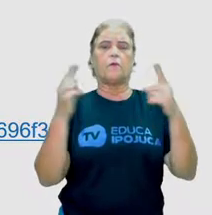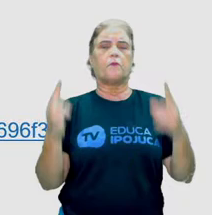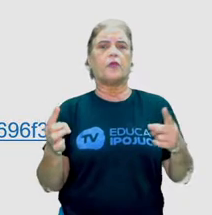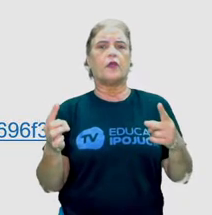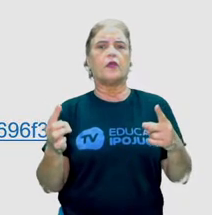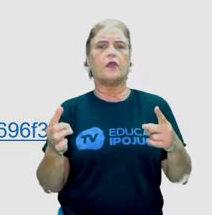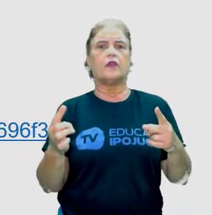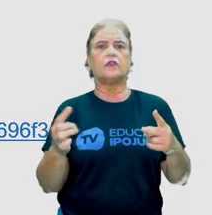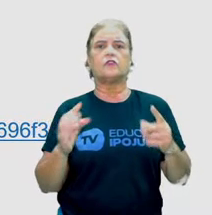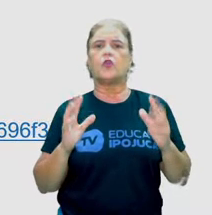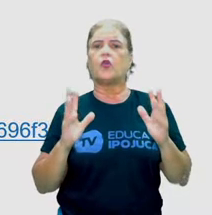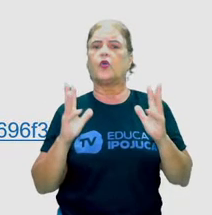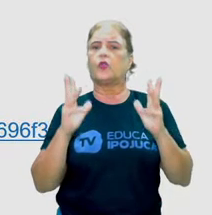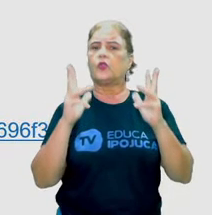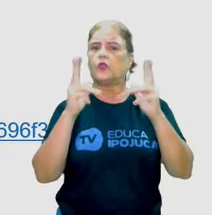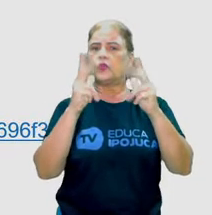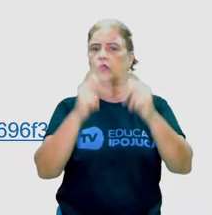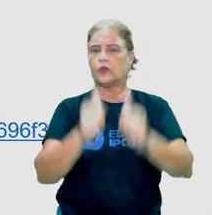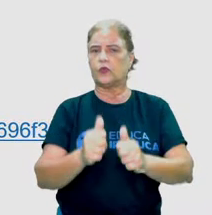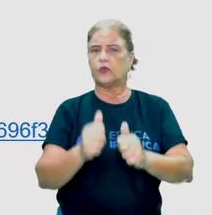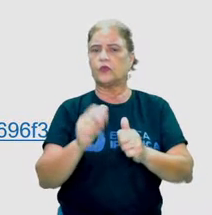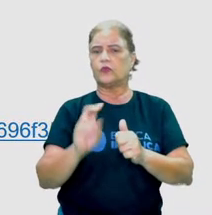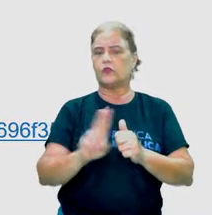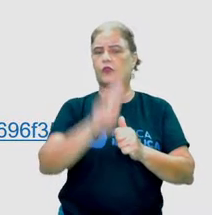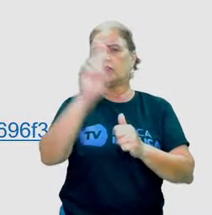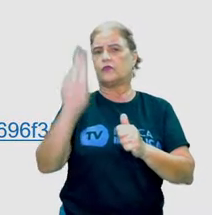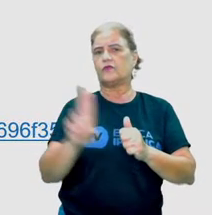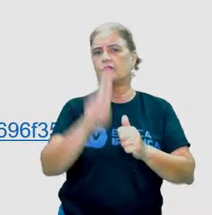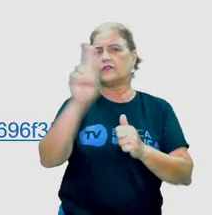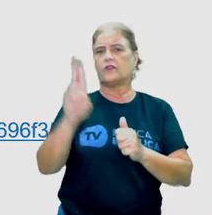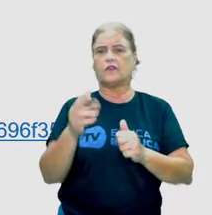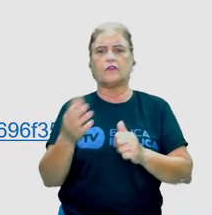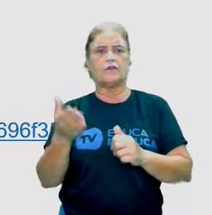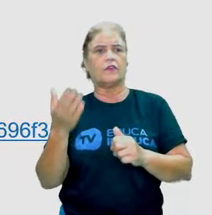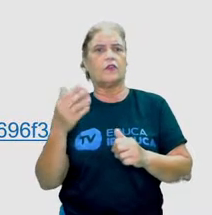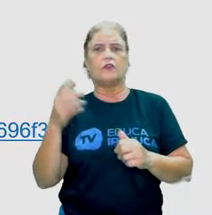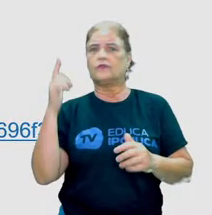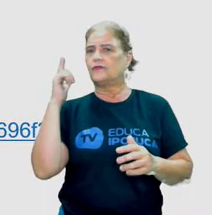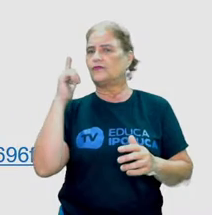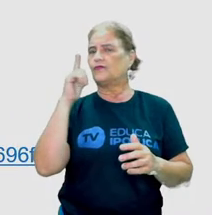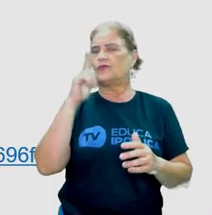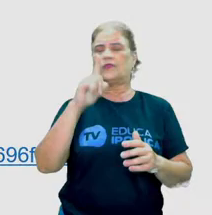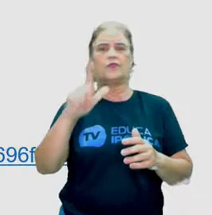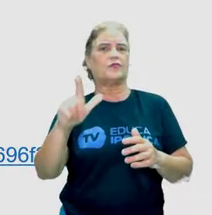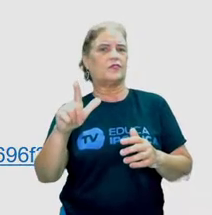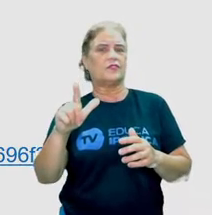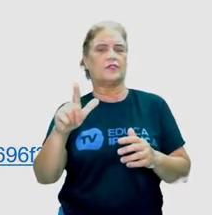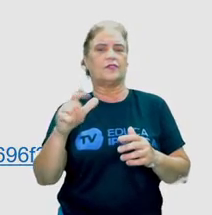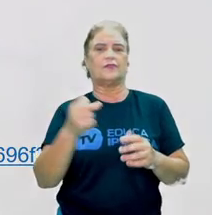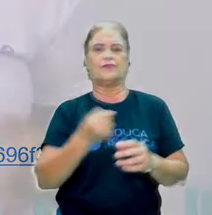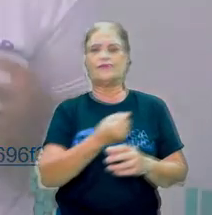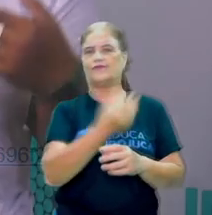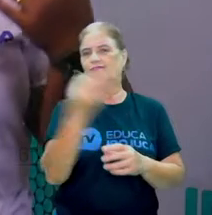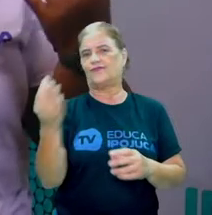assim, todos esses recursos eram insuficientes para a contagem.